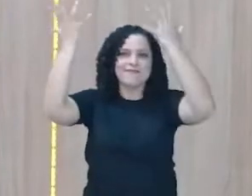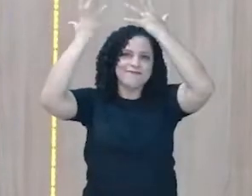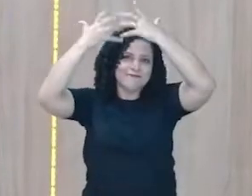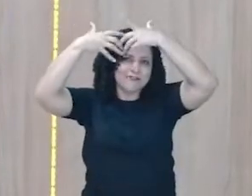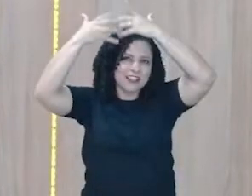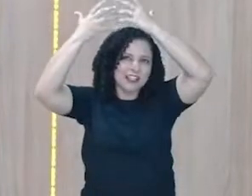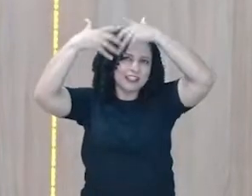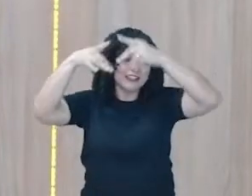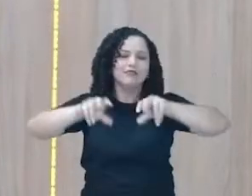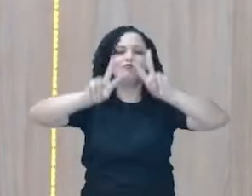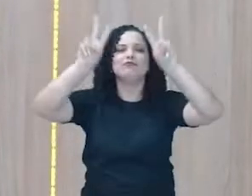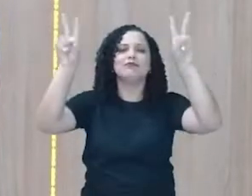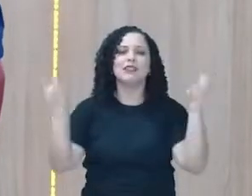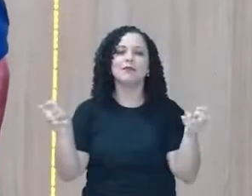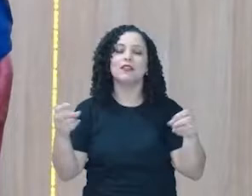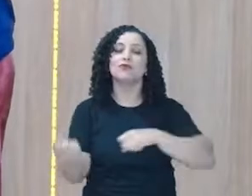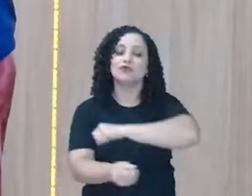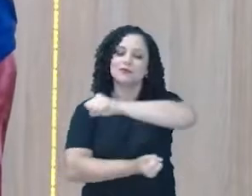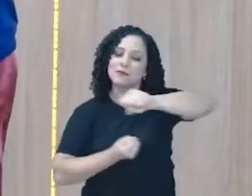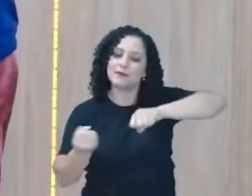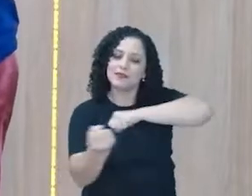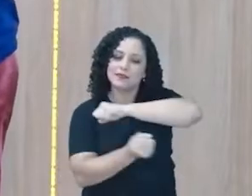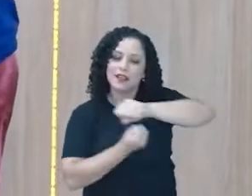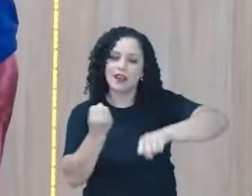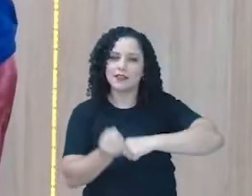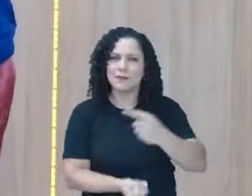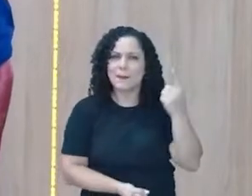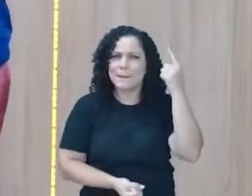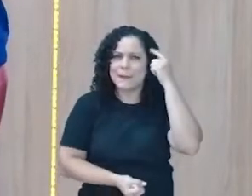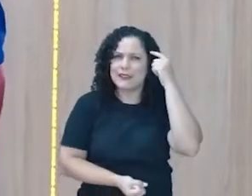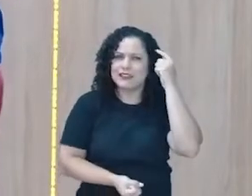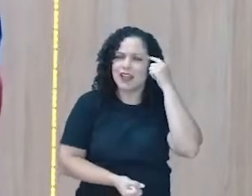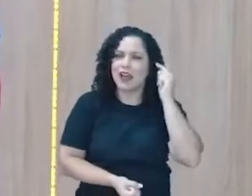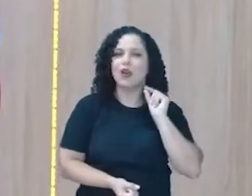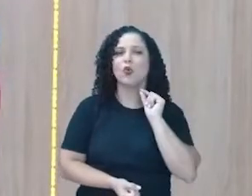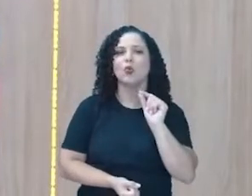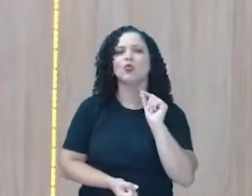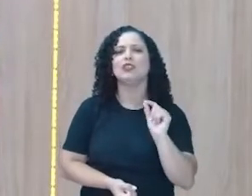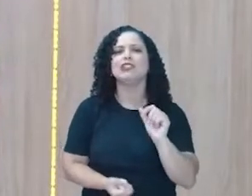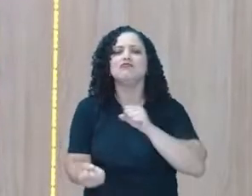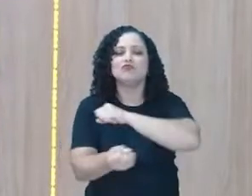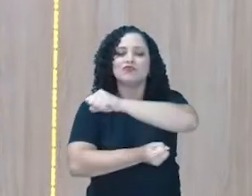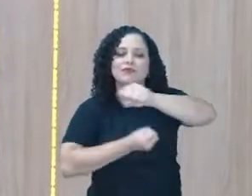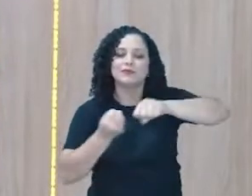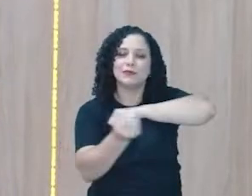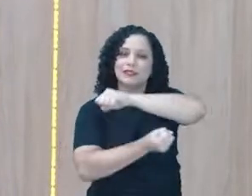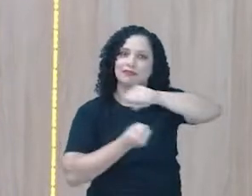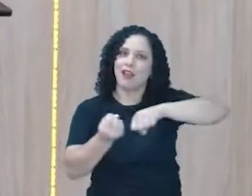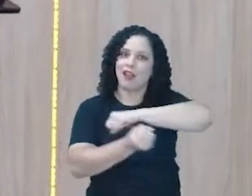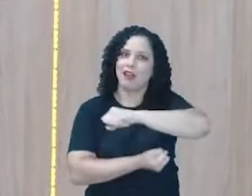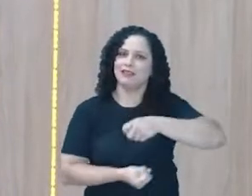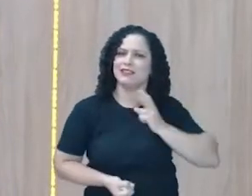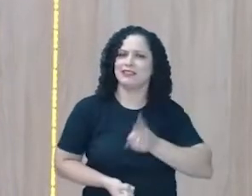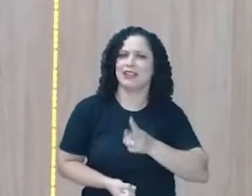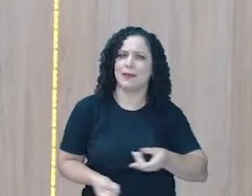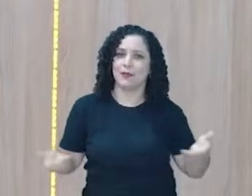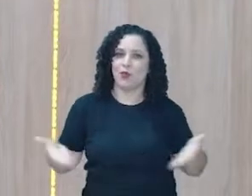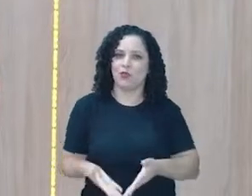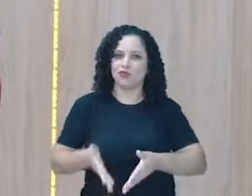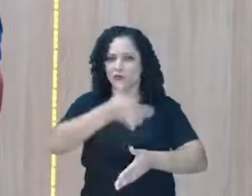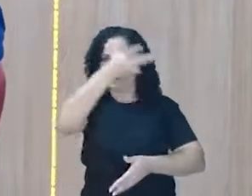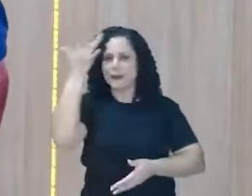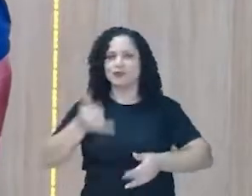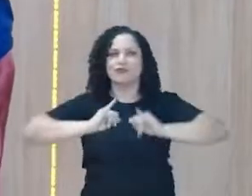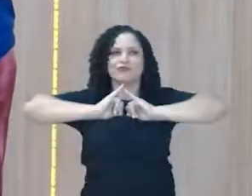da sustentabilidade, né? Vamos pensar sobre essa tal sustentabilidade que a gente escuta tanto hoje em